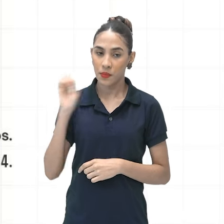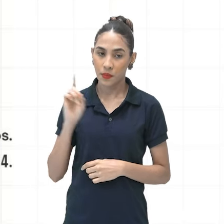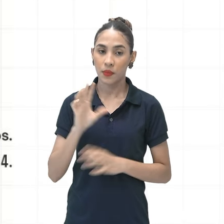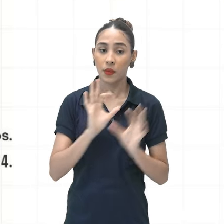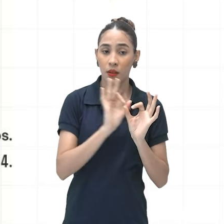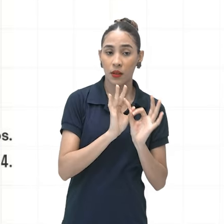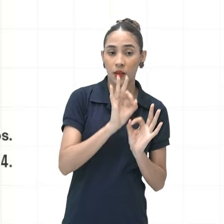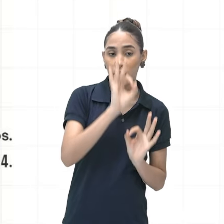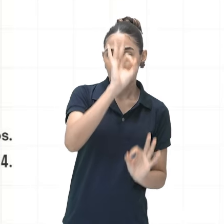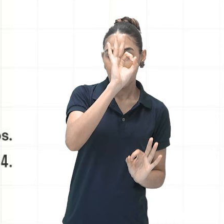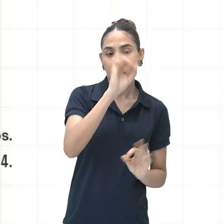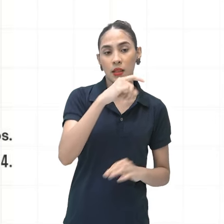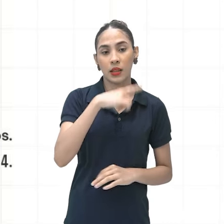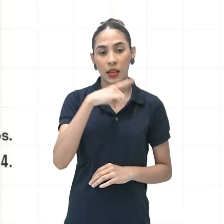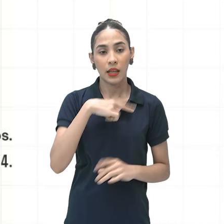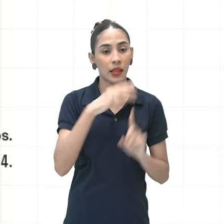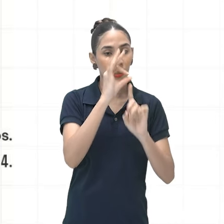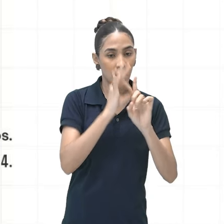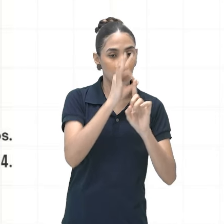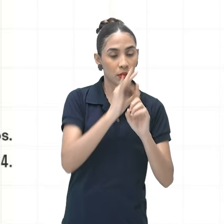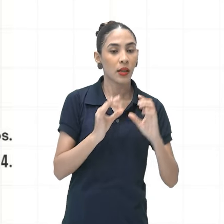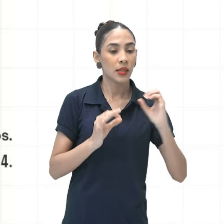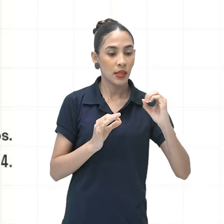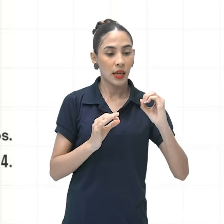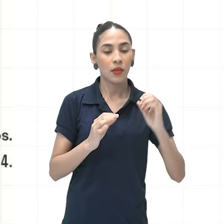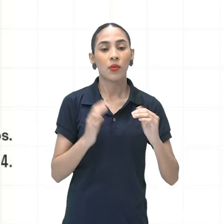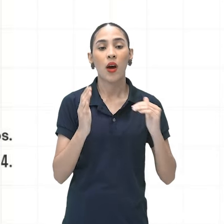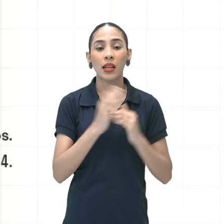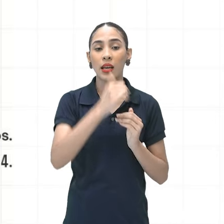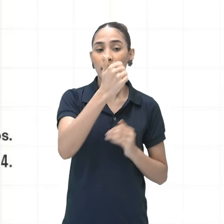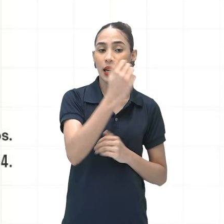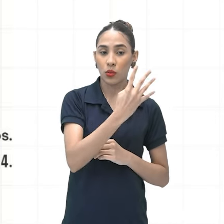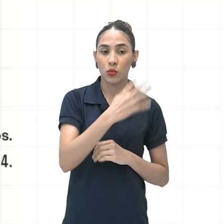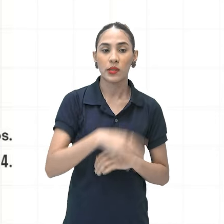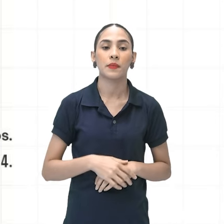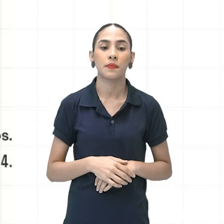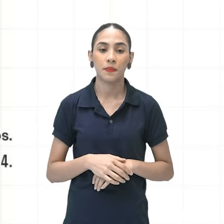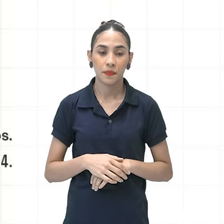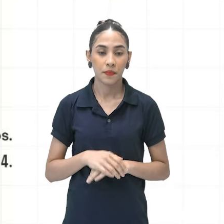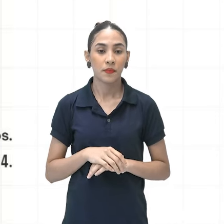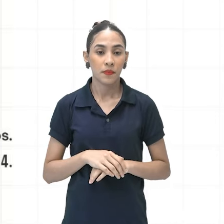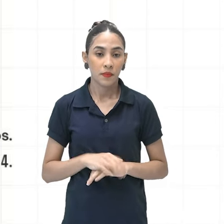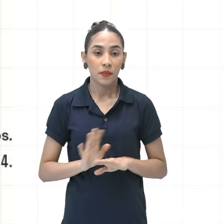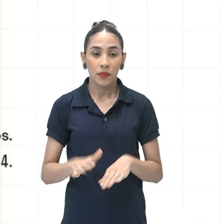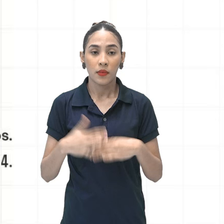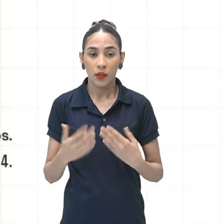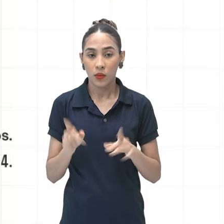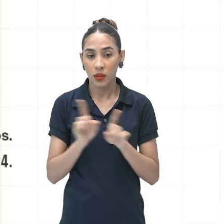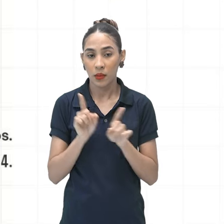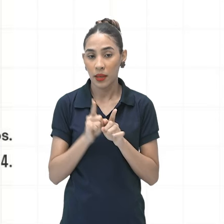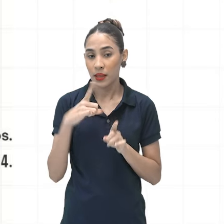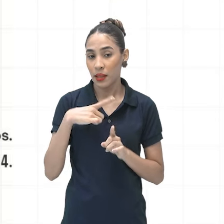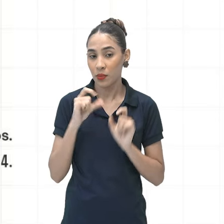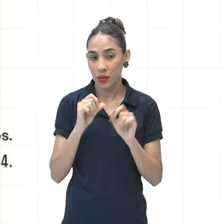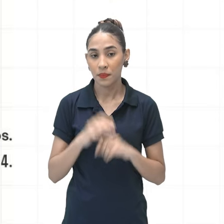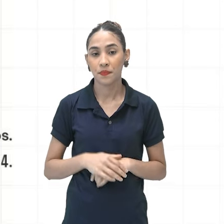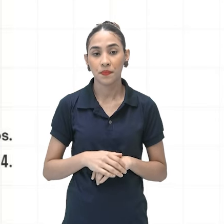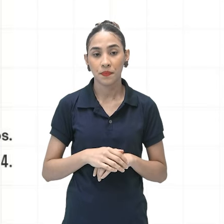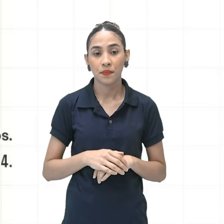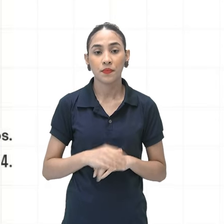as temperaturas, que vai de 0 grau até 14 graus. E a gente tem o